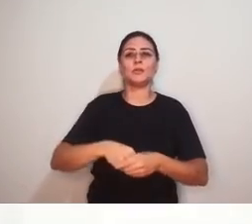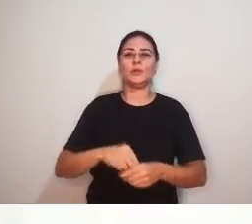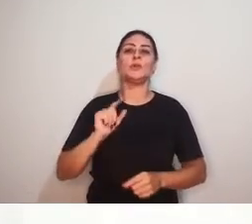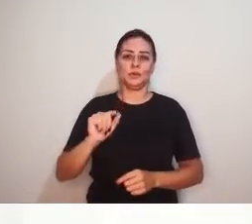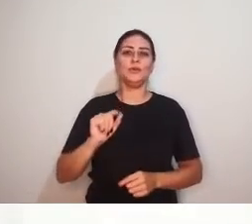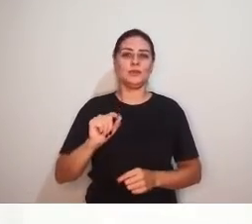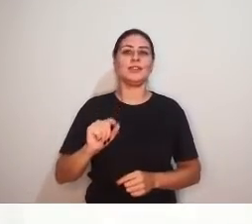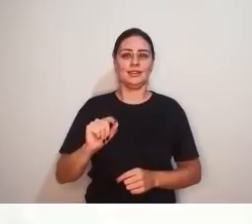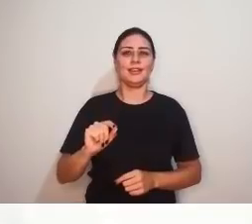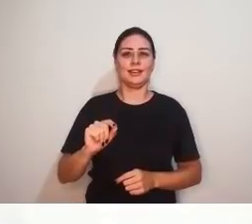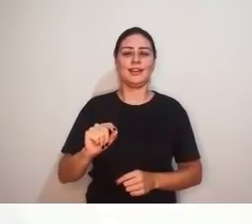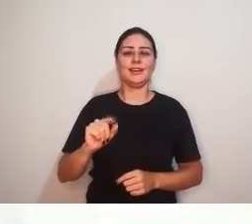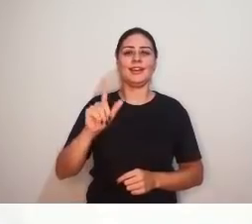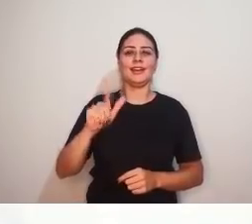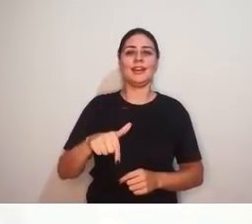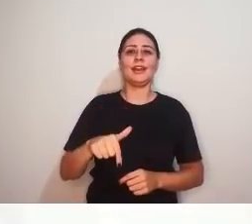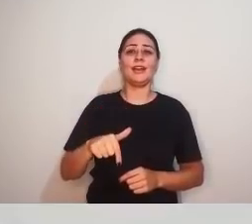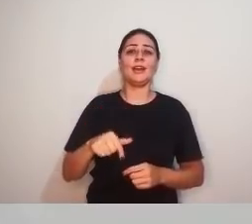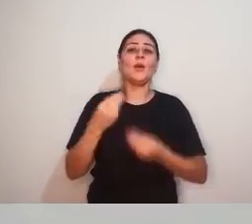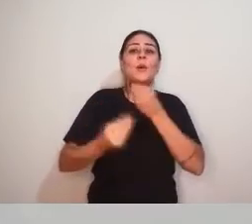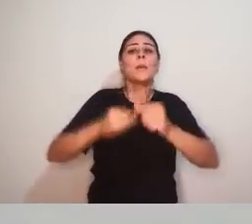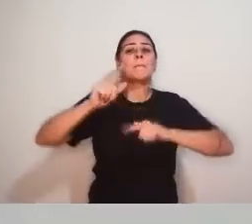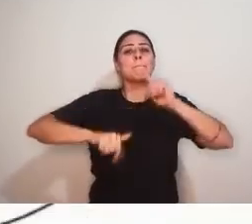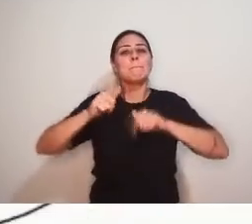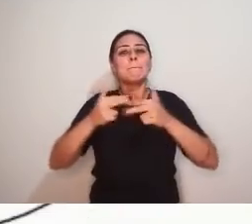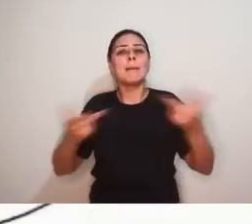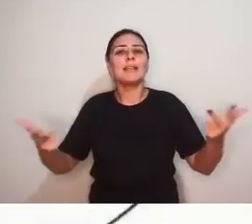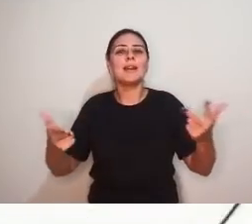aí eu estou aonde aqui? Estou aqui, ó.